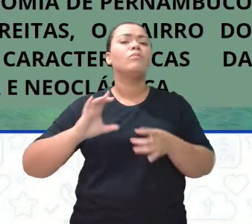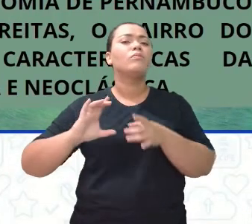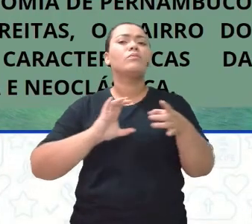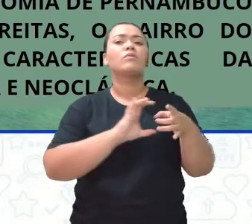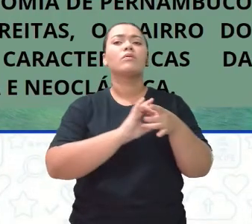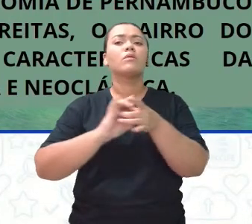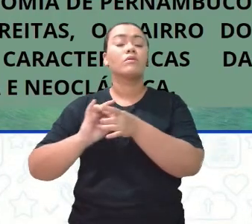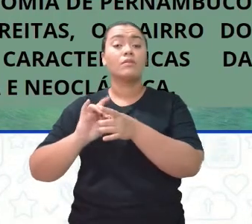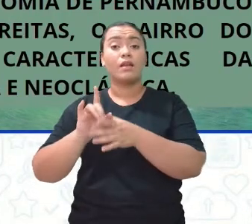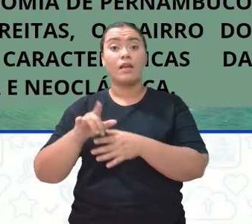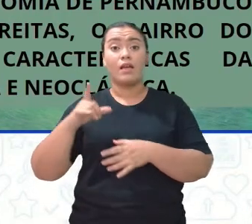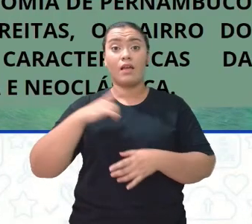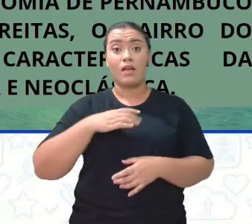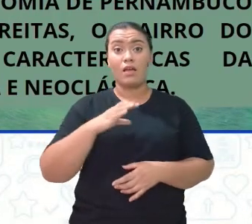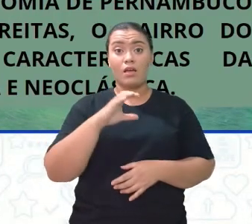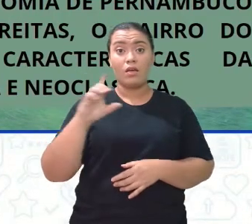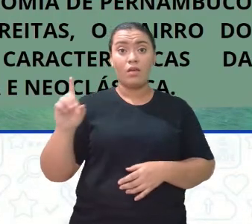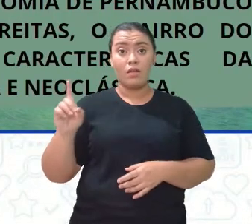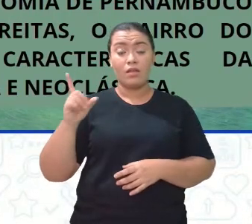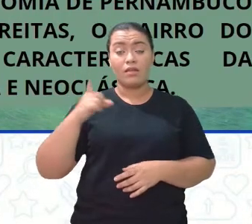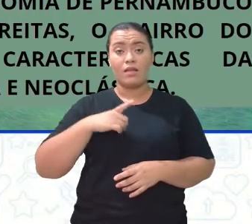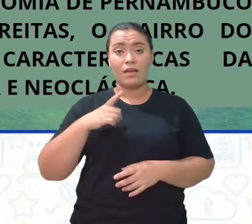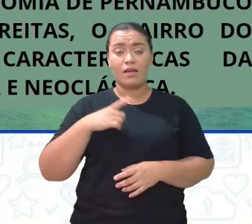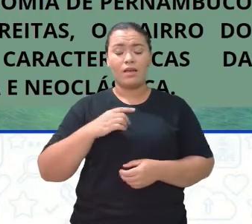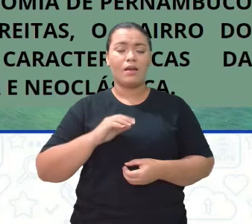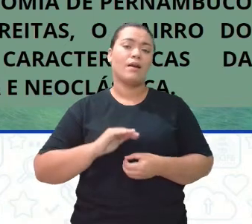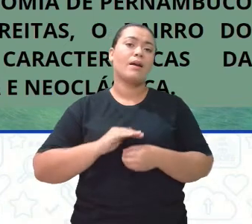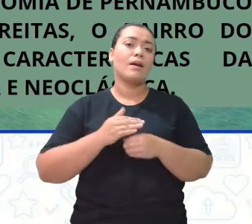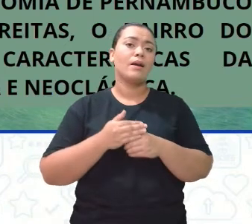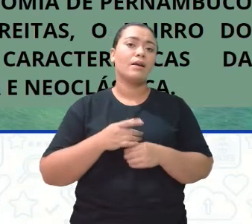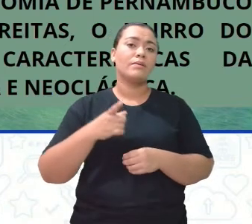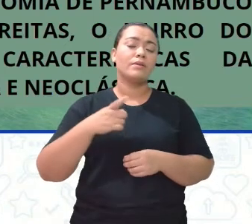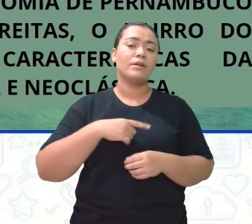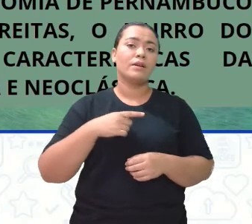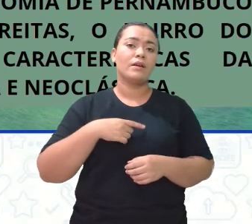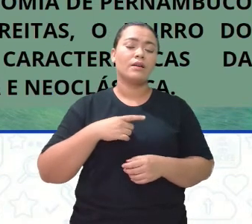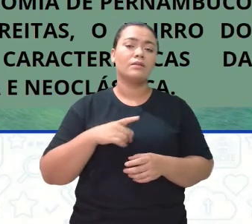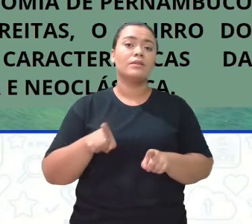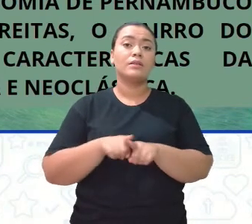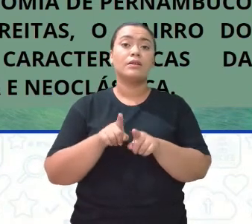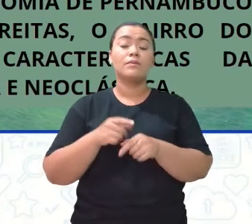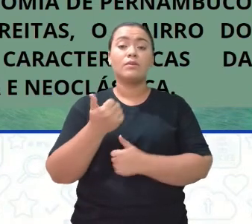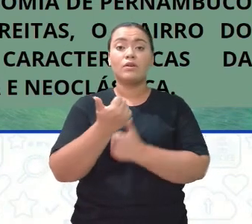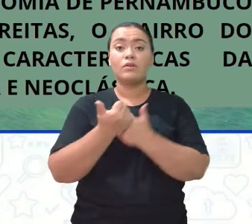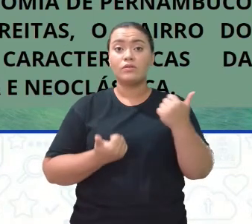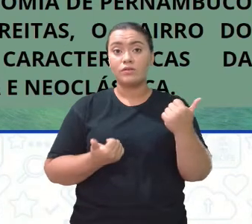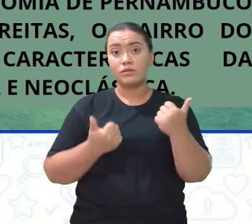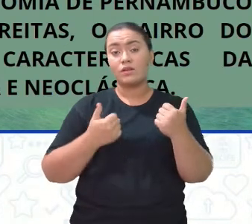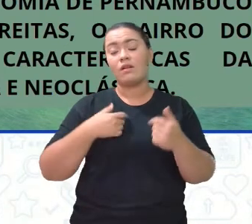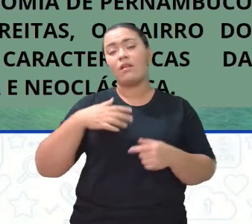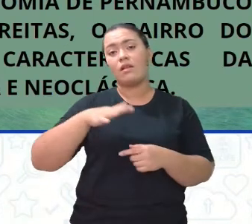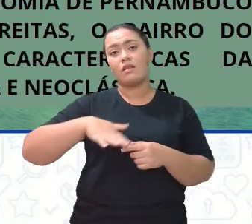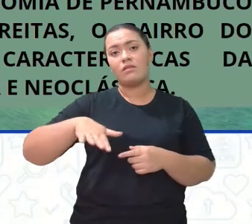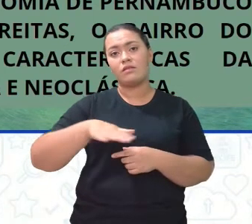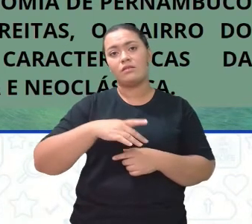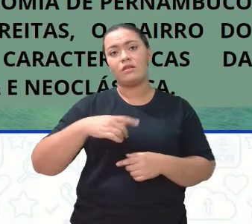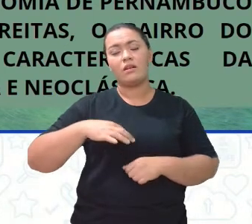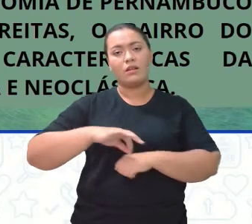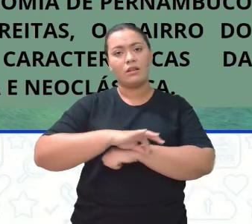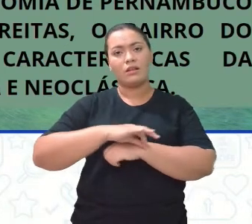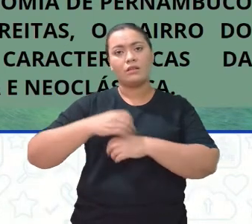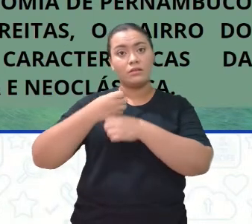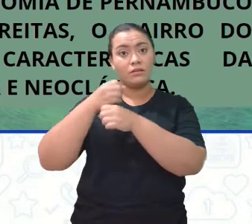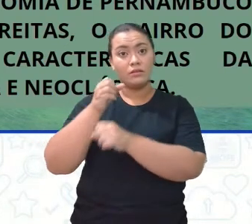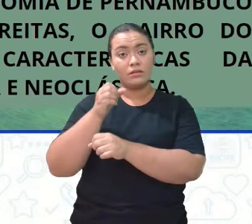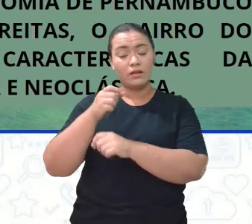o coordenador da Câmara de Arquitetura e Urbanismo do Conselho Regional de Engenharia, Arquitetura e